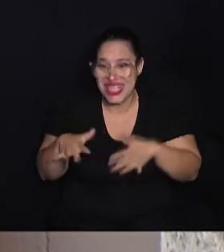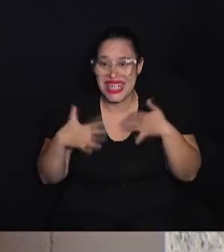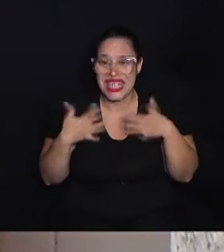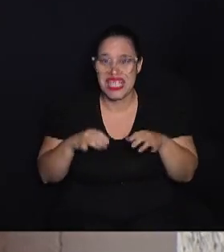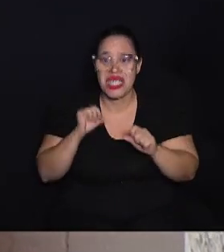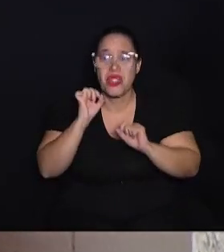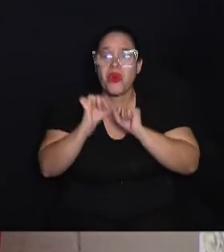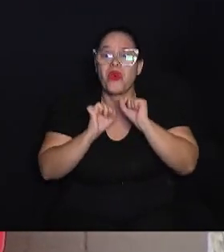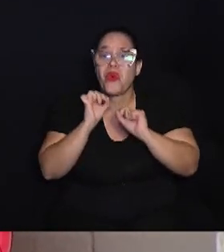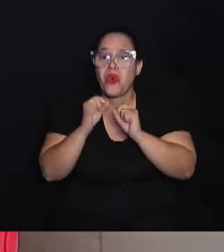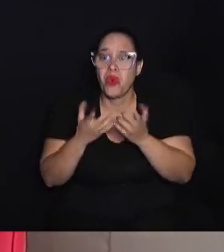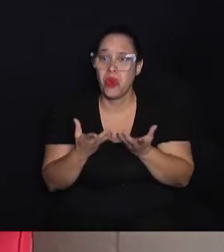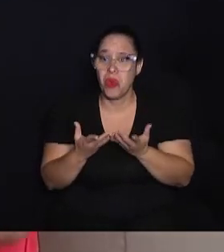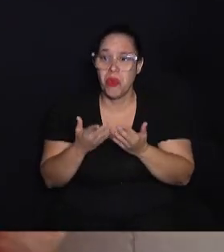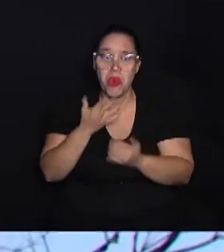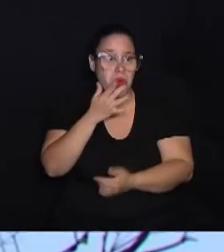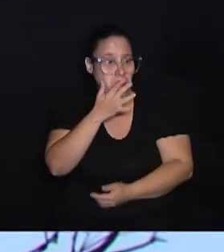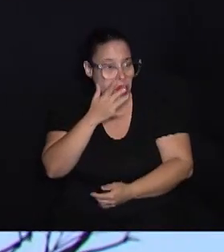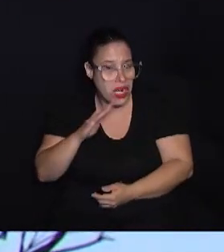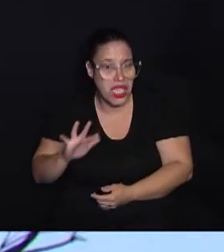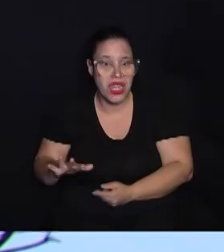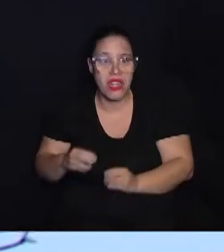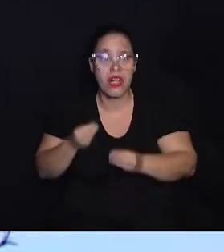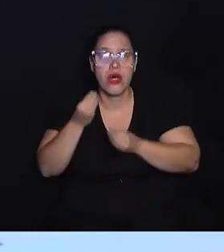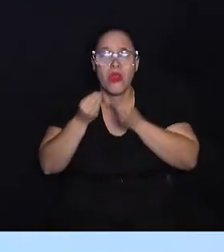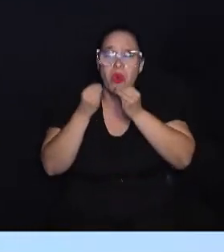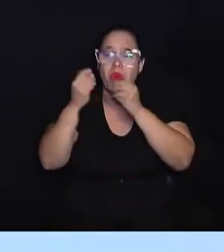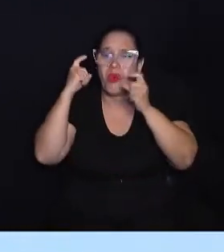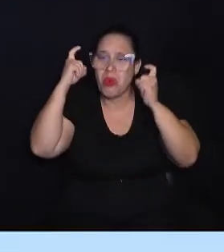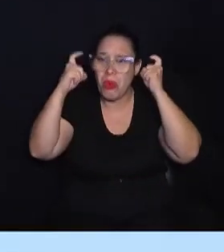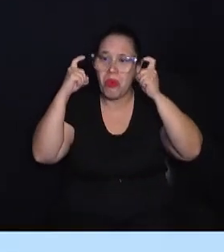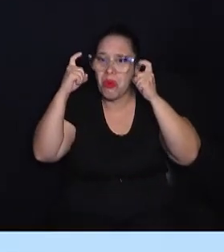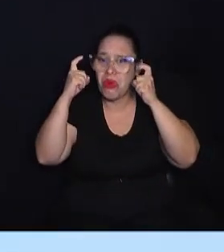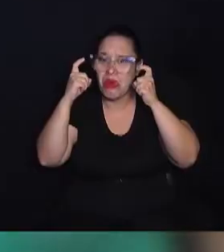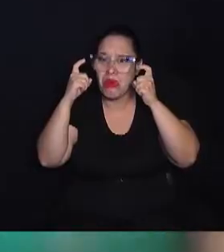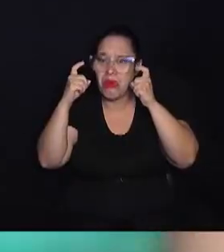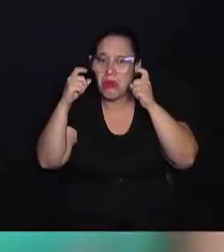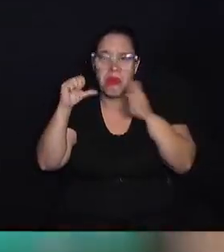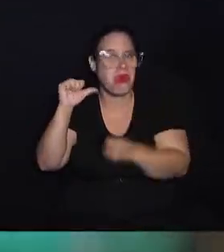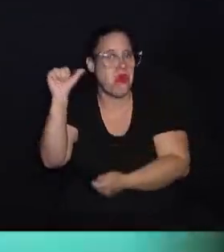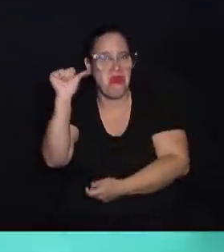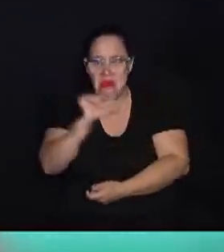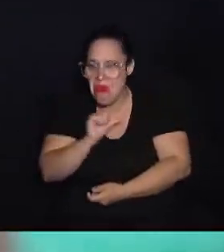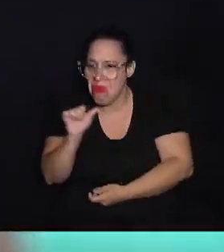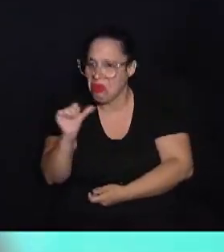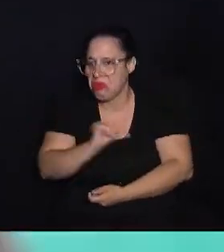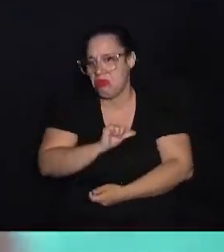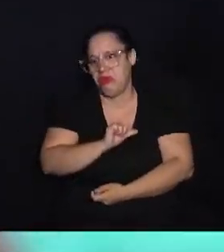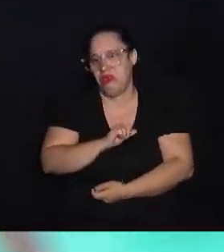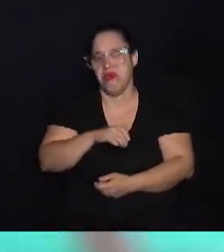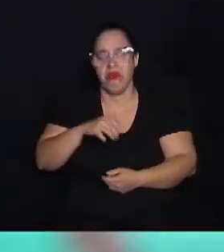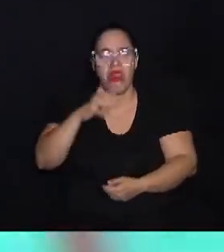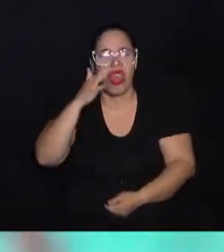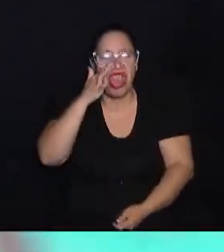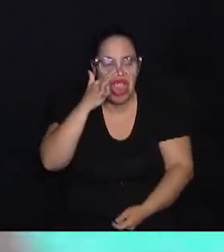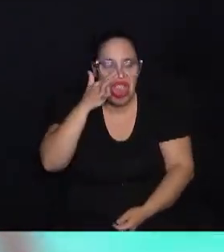tem sido lidar com isso, com a criança, né? Como é que fica a preocupação? Muito ruim, por causa da respiração,